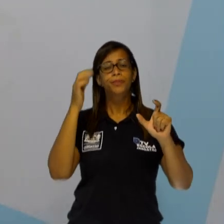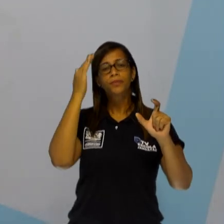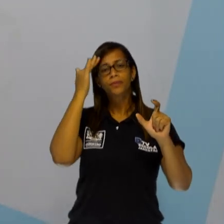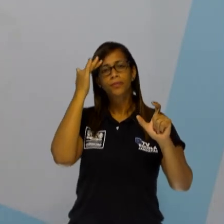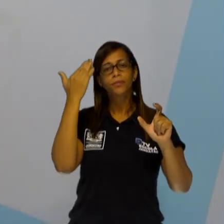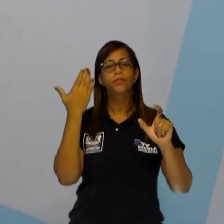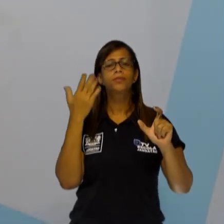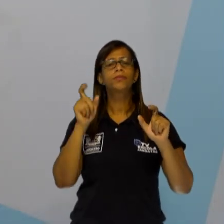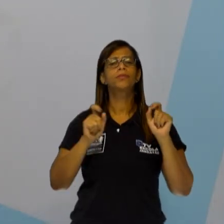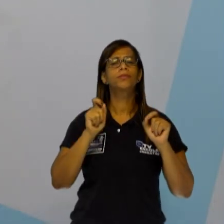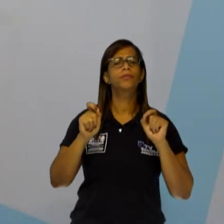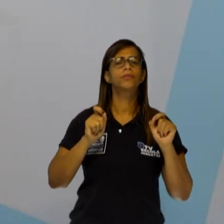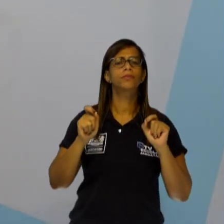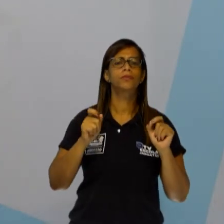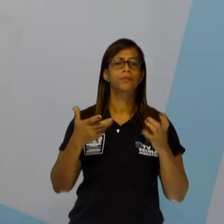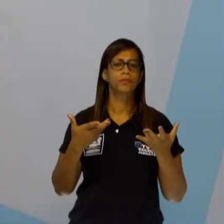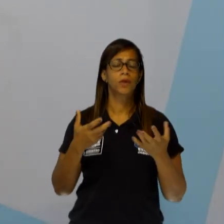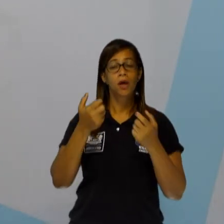estava fazendo